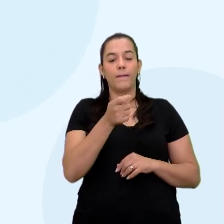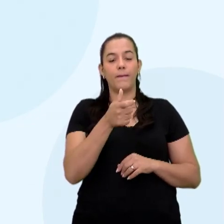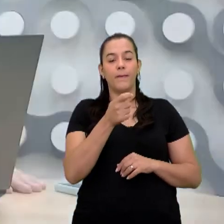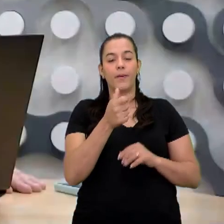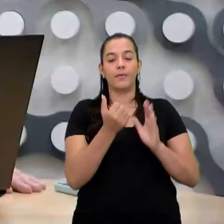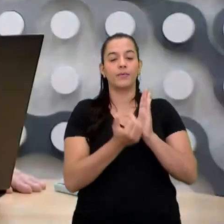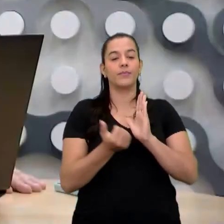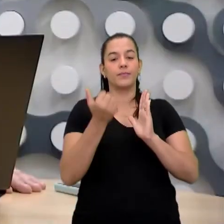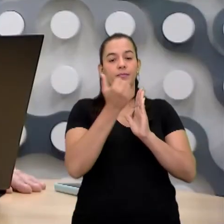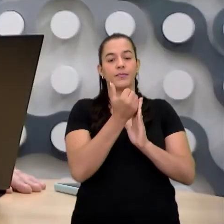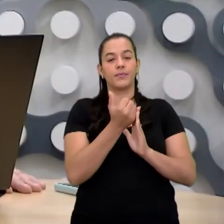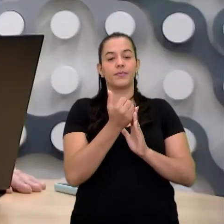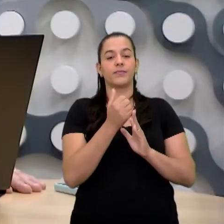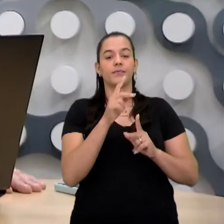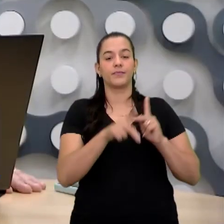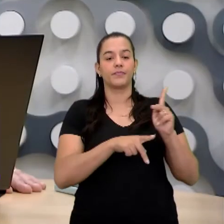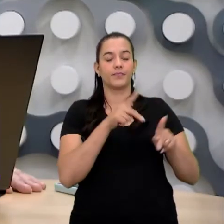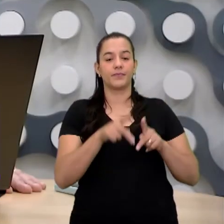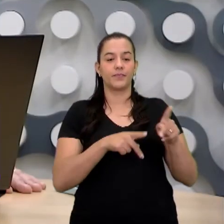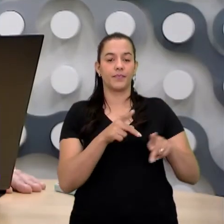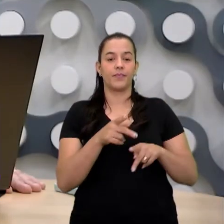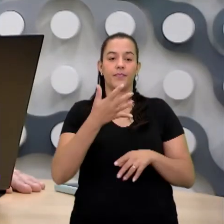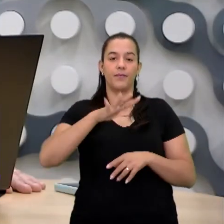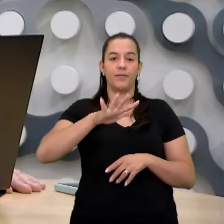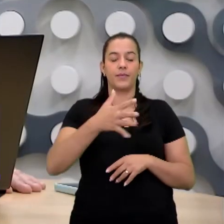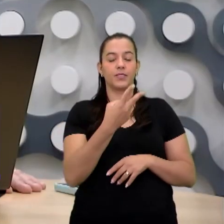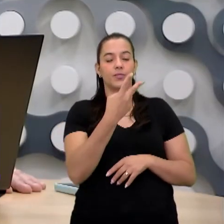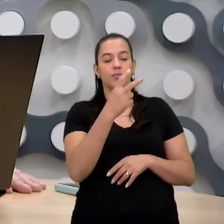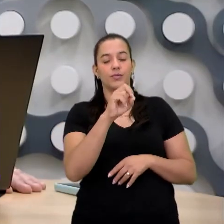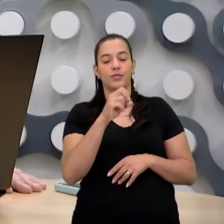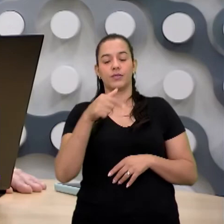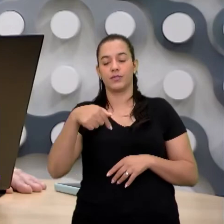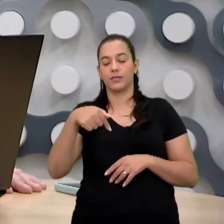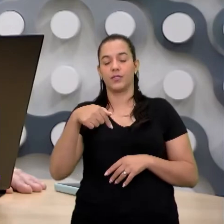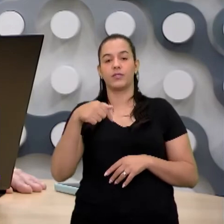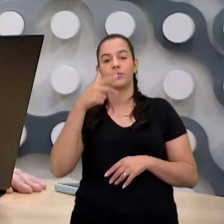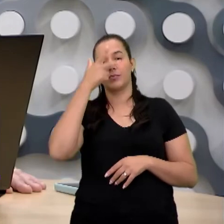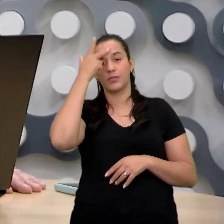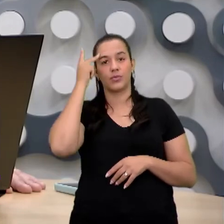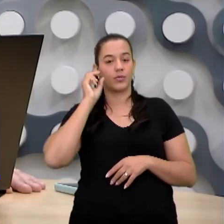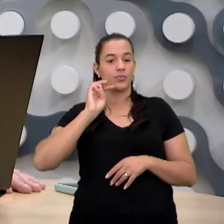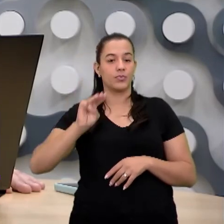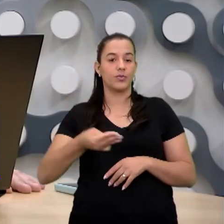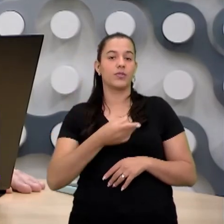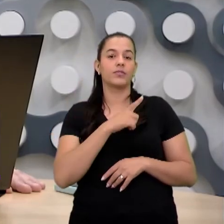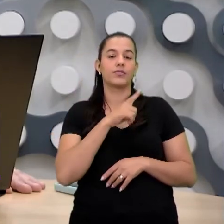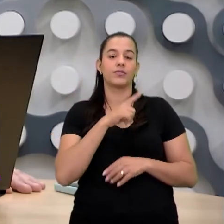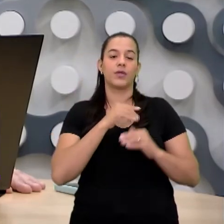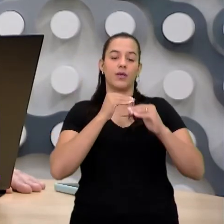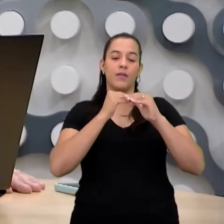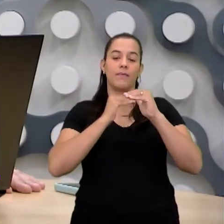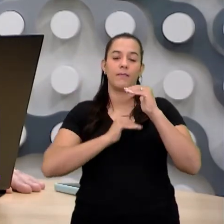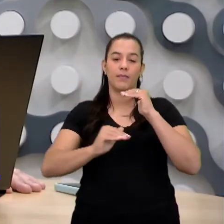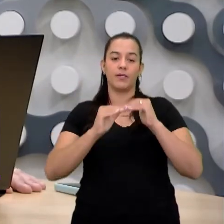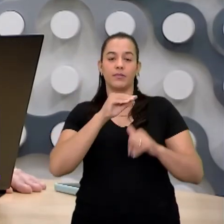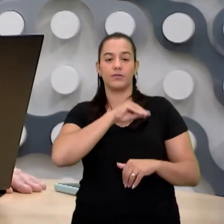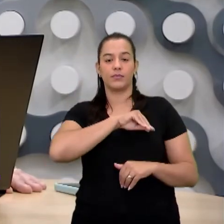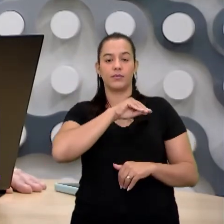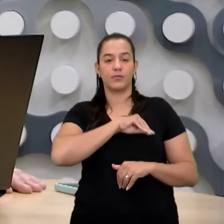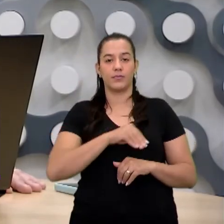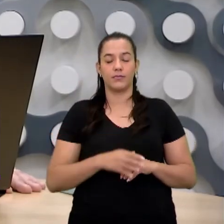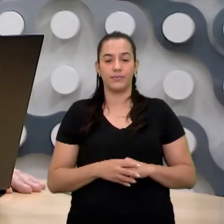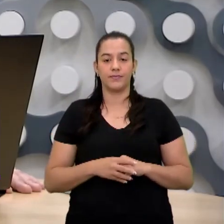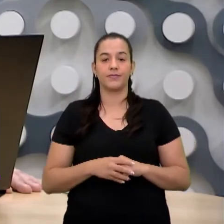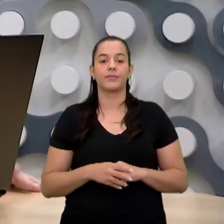metade da população da época, que era em torno aí de 207,8 milhões de pessoas, recebiam abaixo do salário mínimo. E